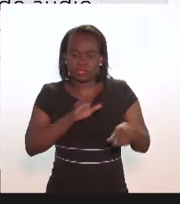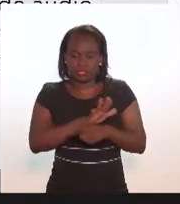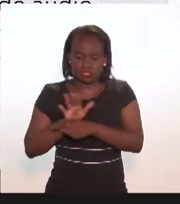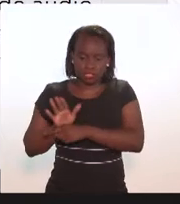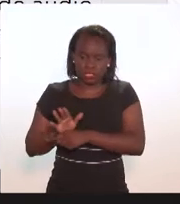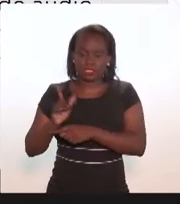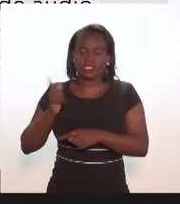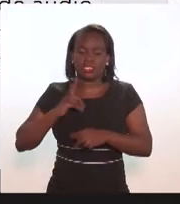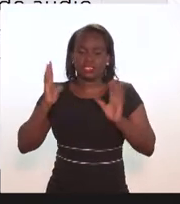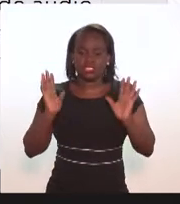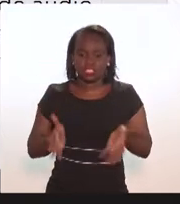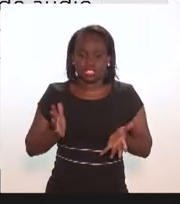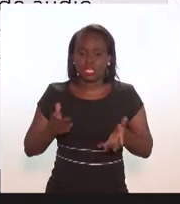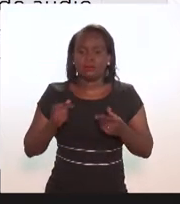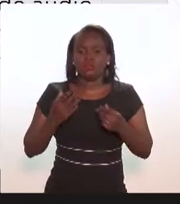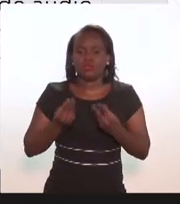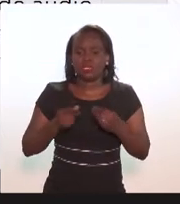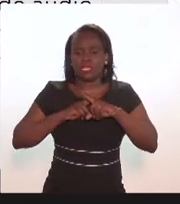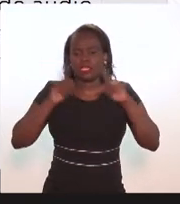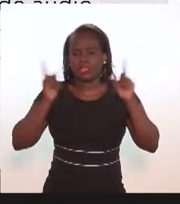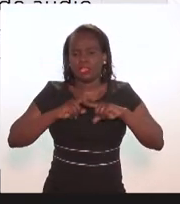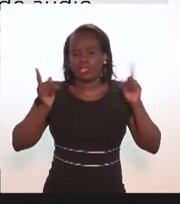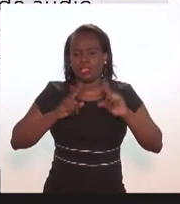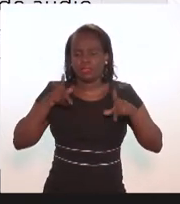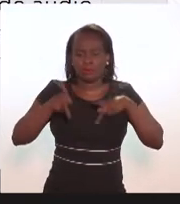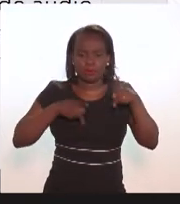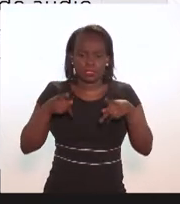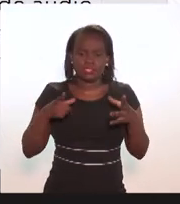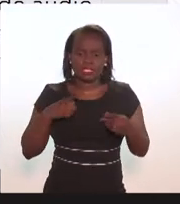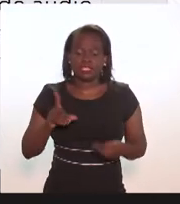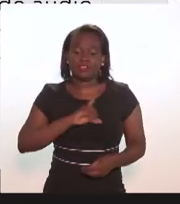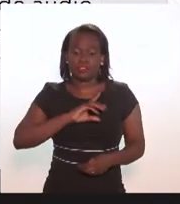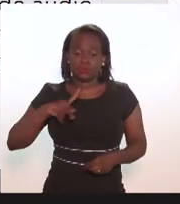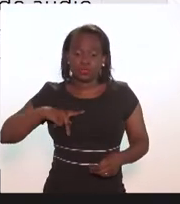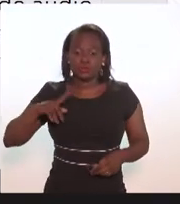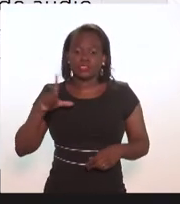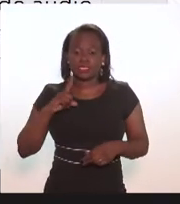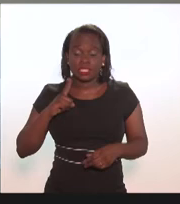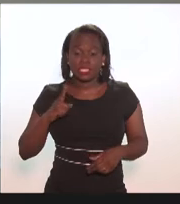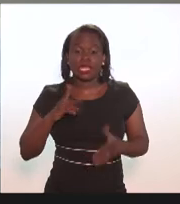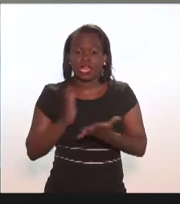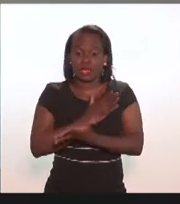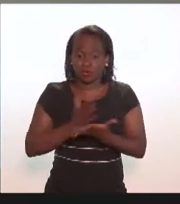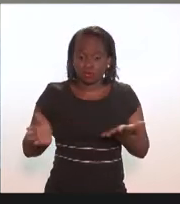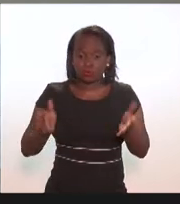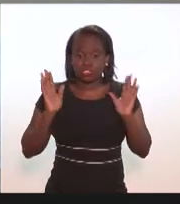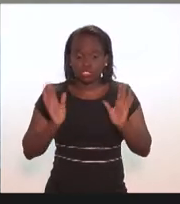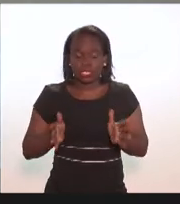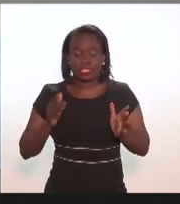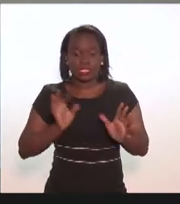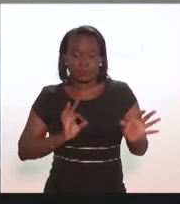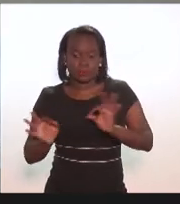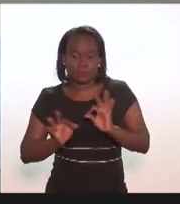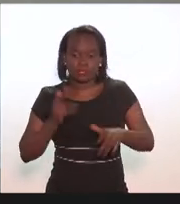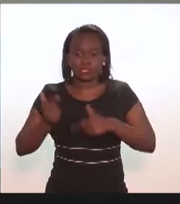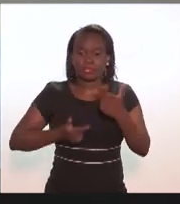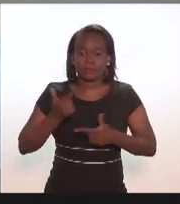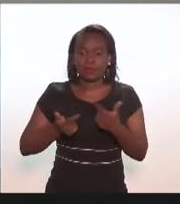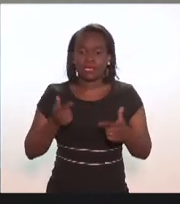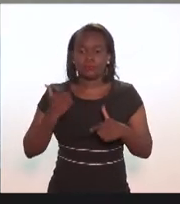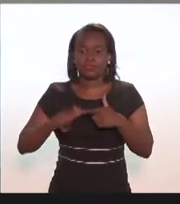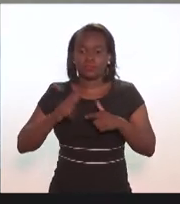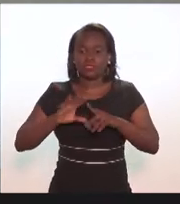vem colecionando muitas reclamações da população, a Defensoria trouxe algumas e a gente está com um plano de trabalho, tanto de